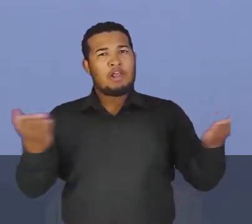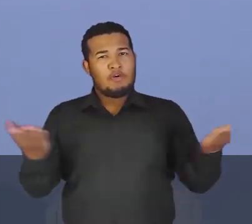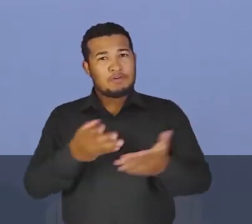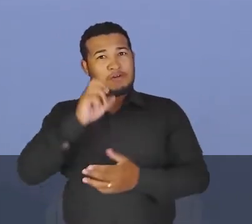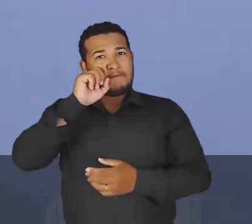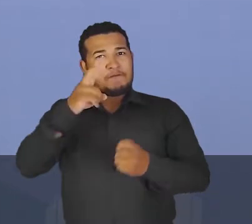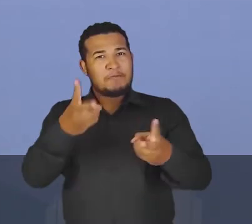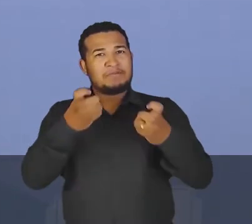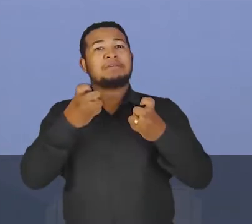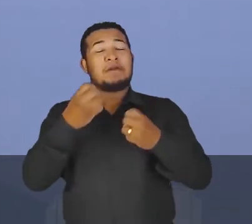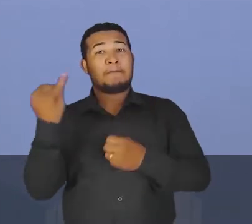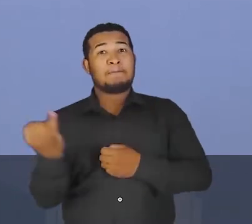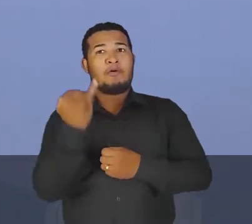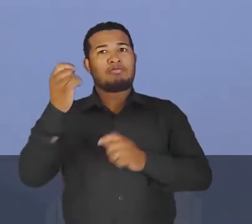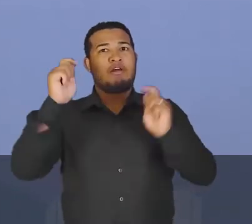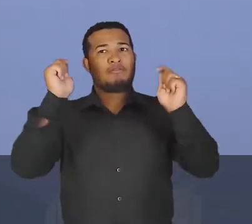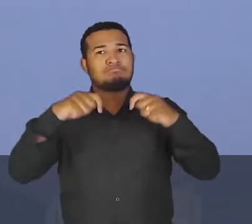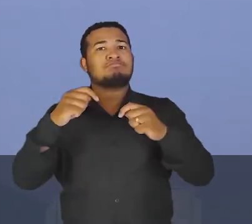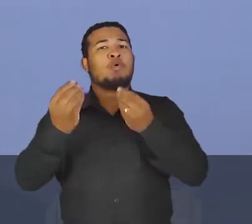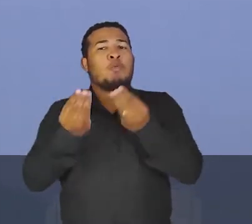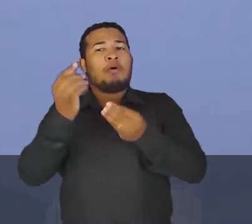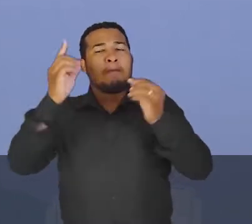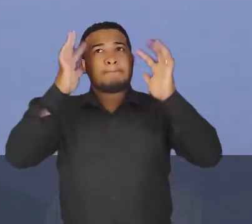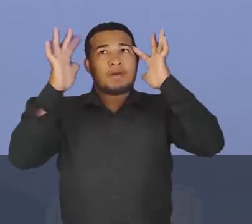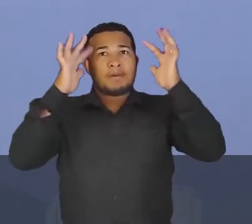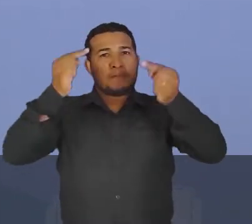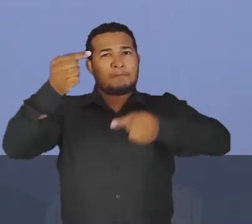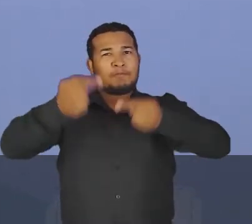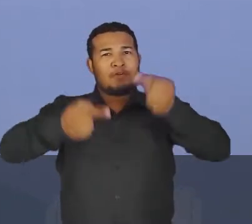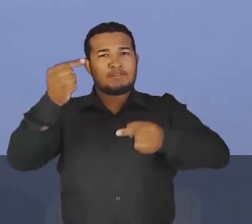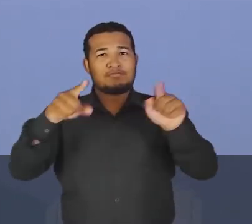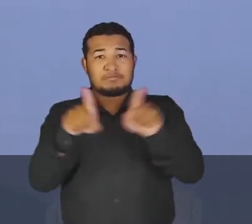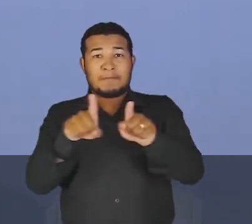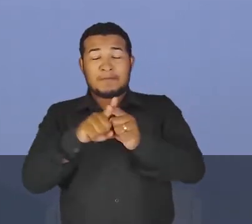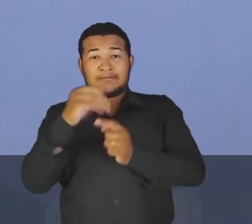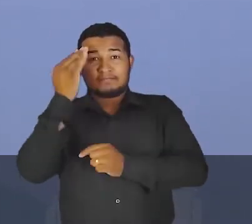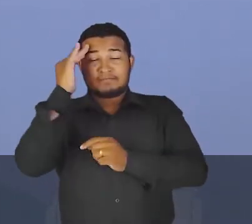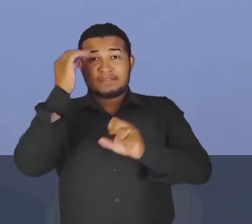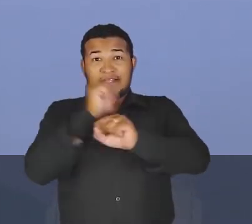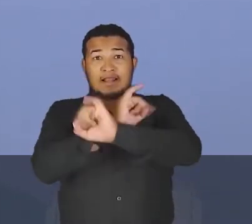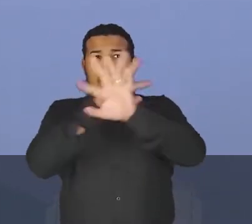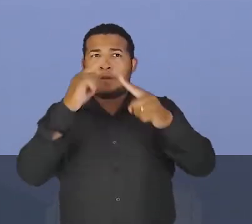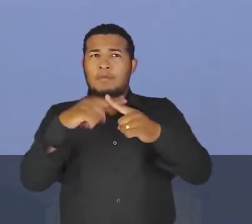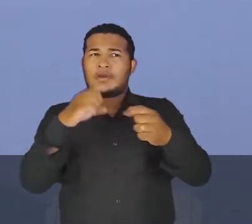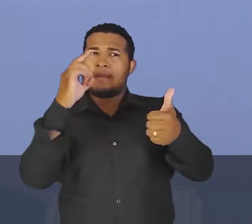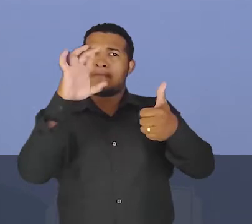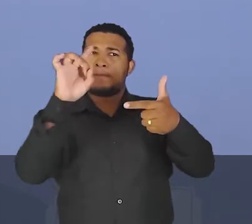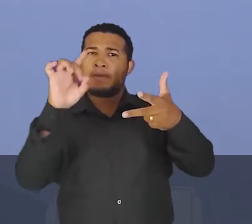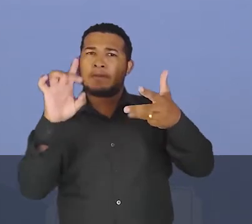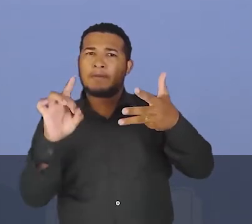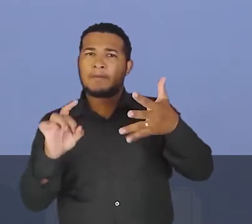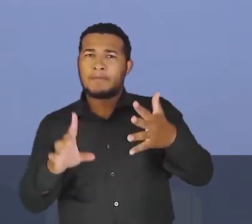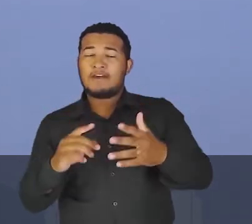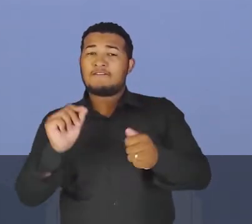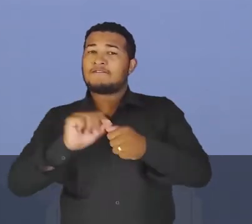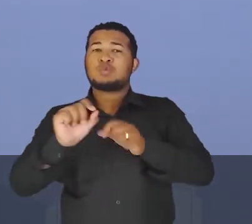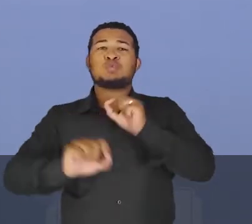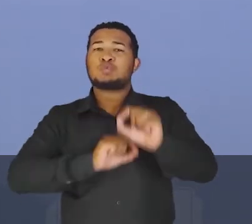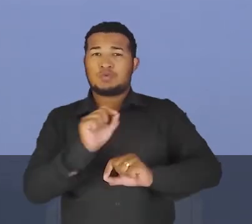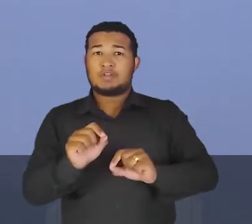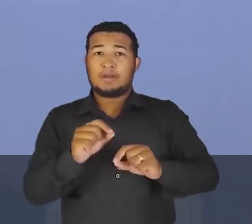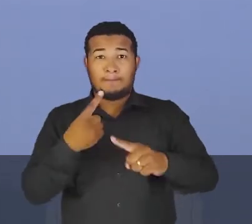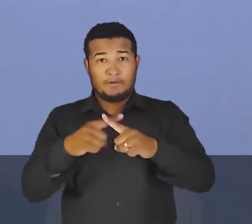de pensar em política, de se preocupar com política e entender o que cada um dos cargos eletivos faz.